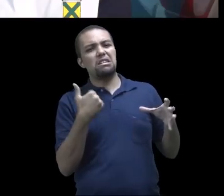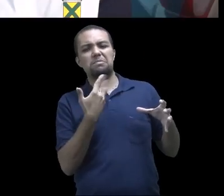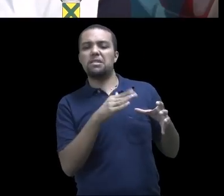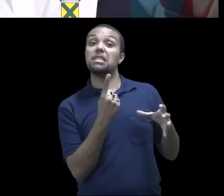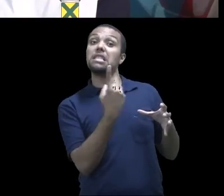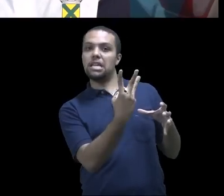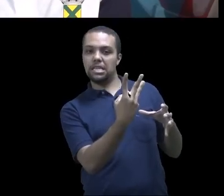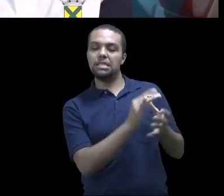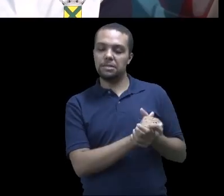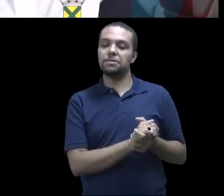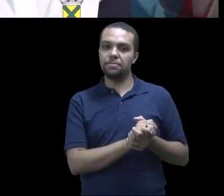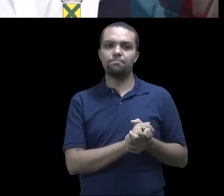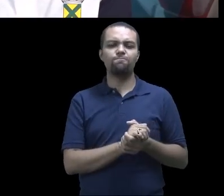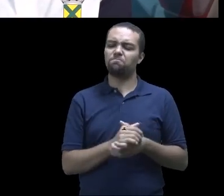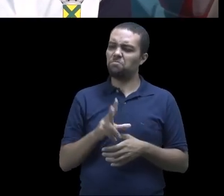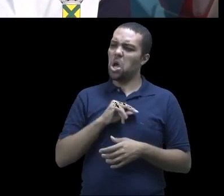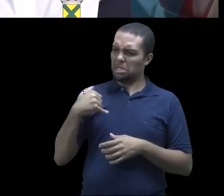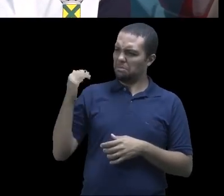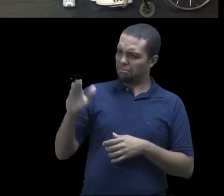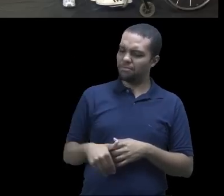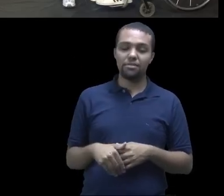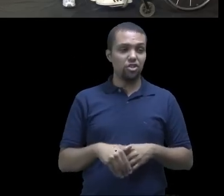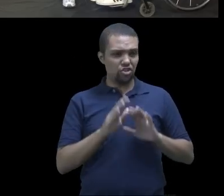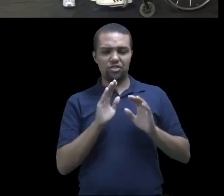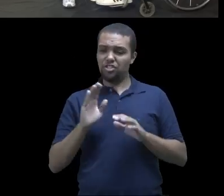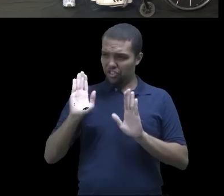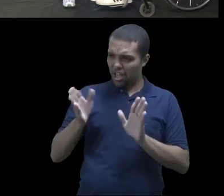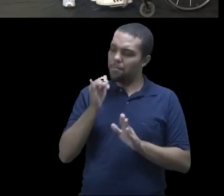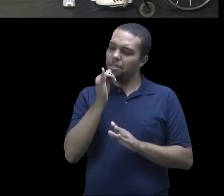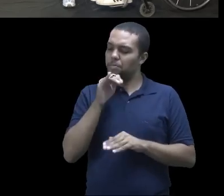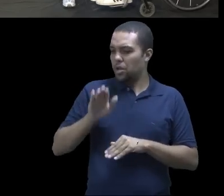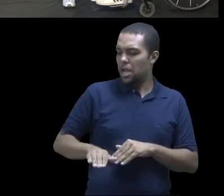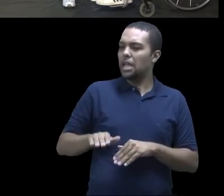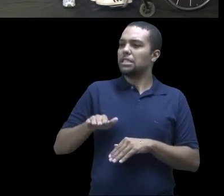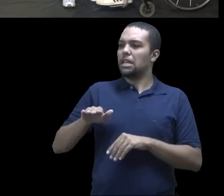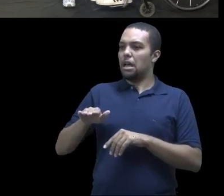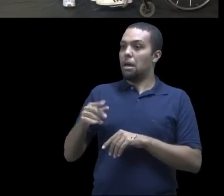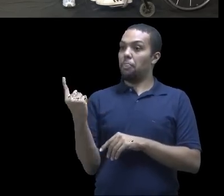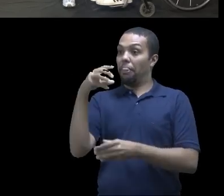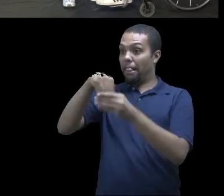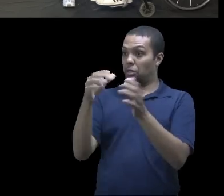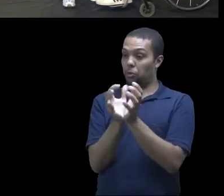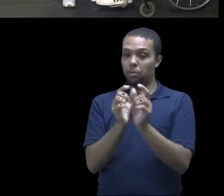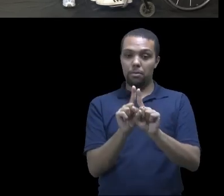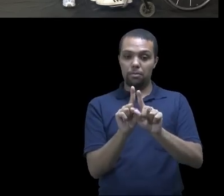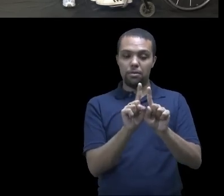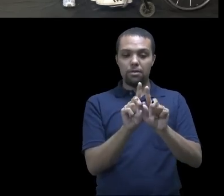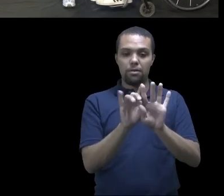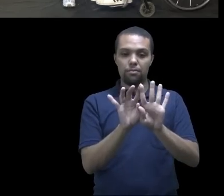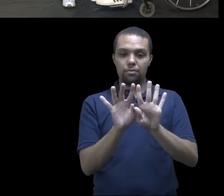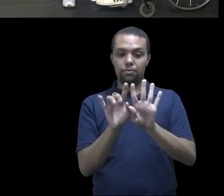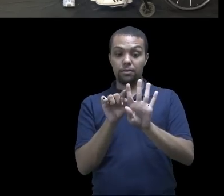tinha 13. 13 anos, isso. Super nova. É. E tinha aquela coisa, criança mais alta da turma, e aí vai